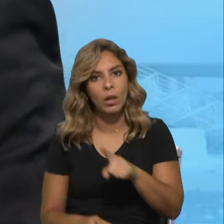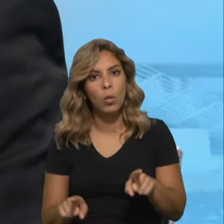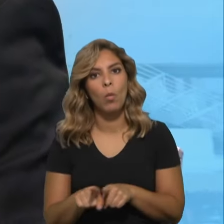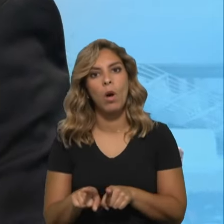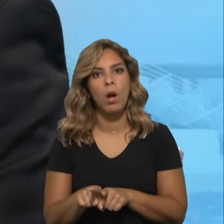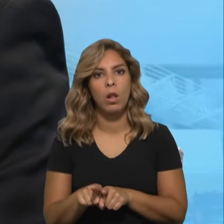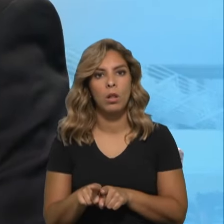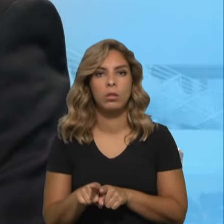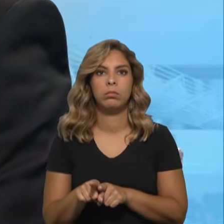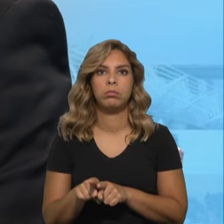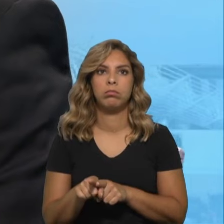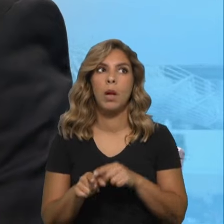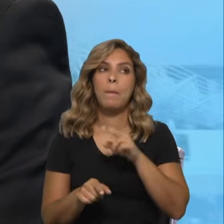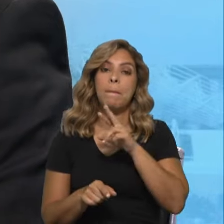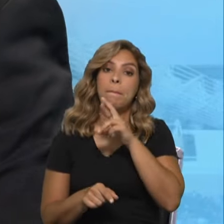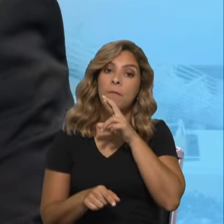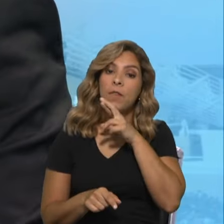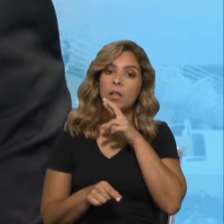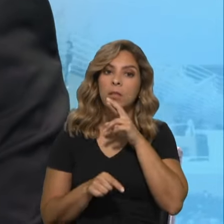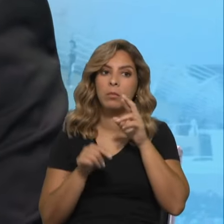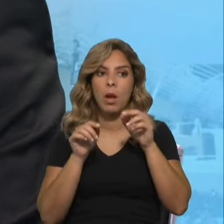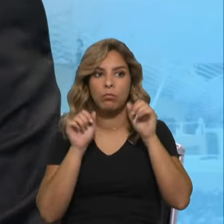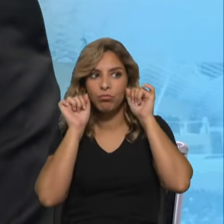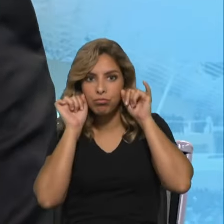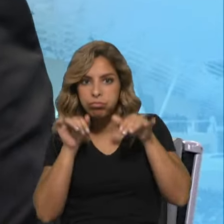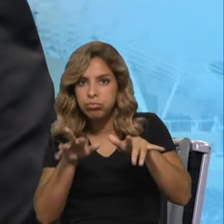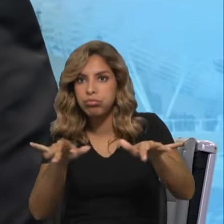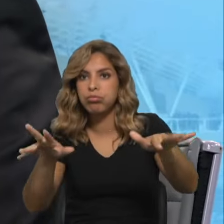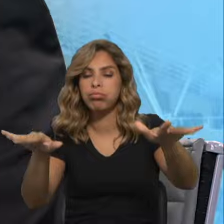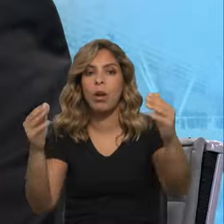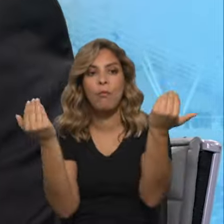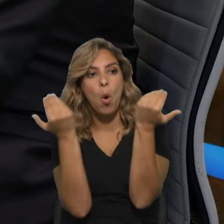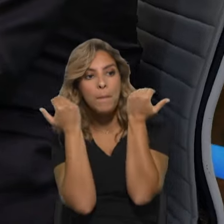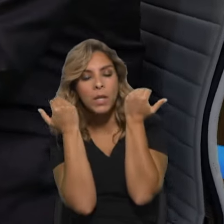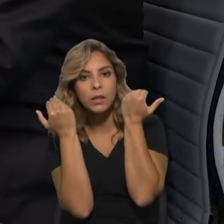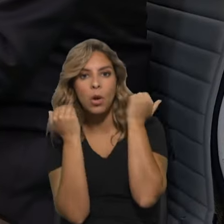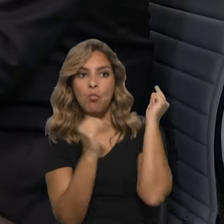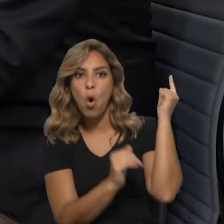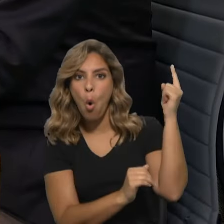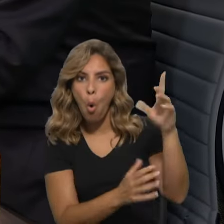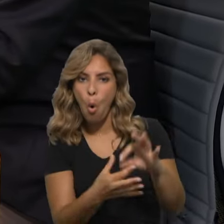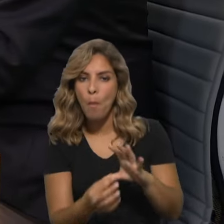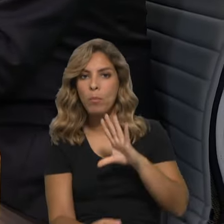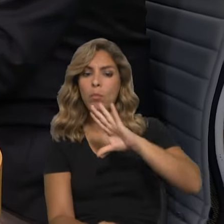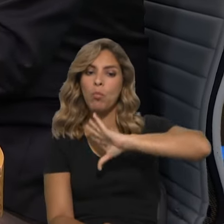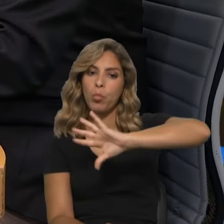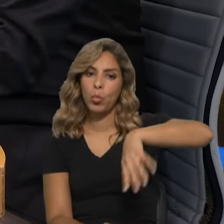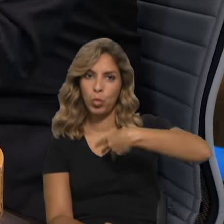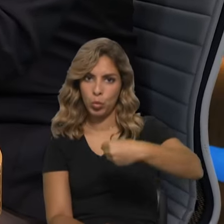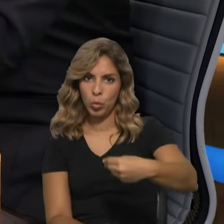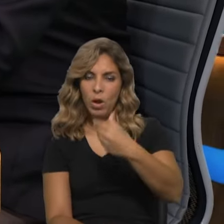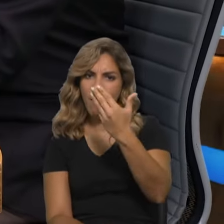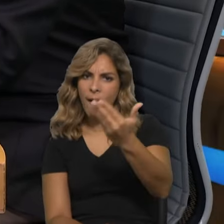mensagem de Fátima lá chega. E, portanto, como há outros santuários marianos pelo mundo inteiro, e